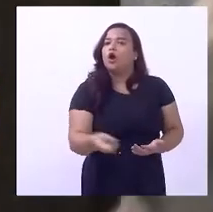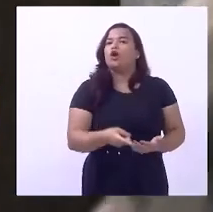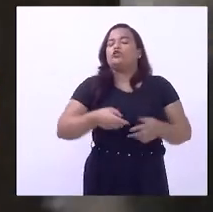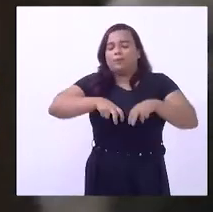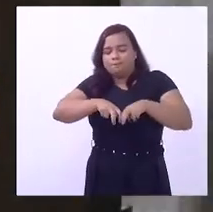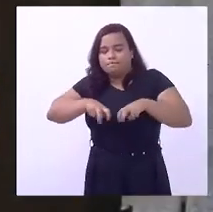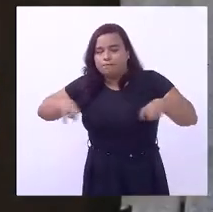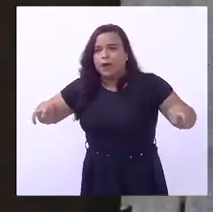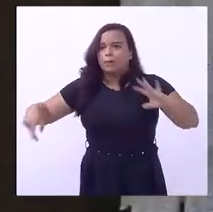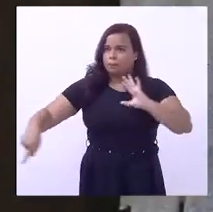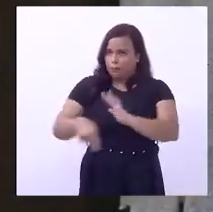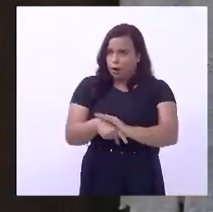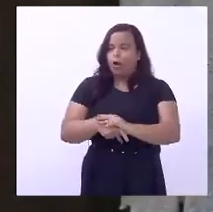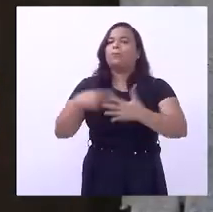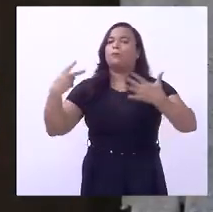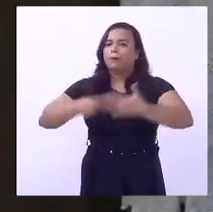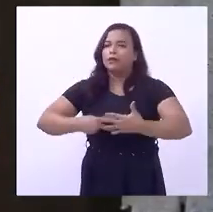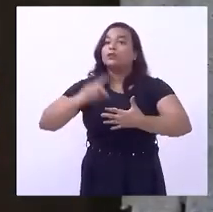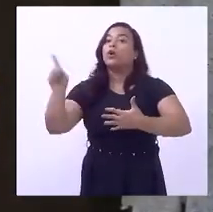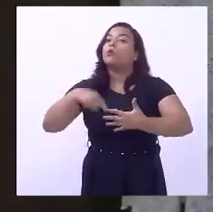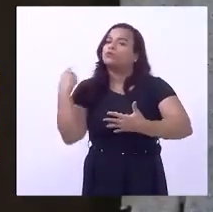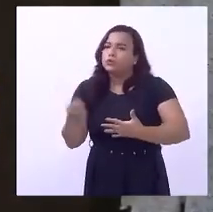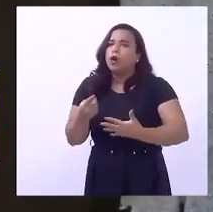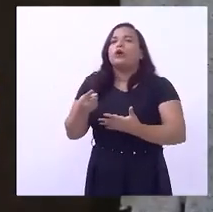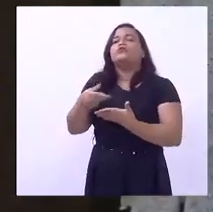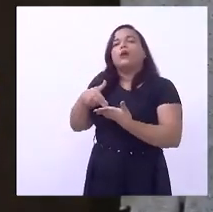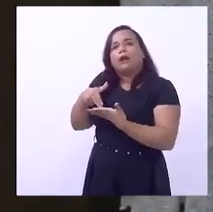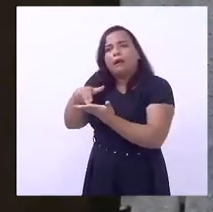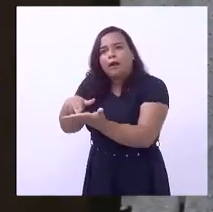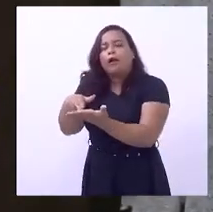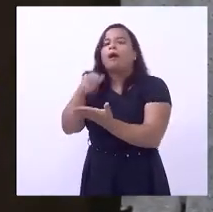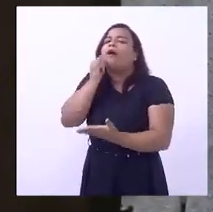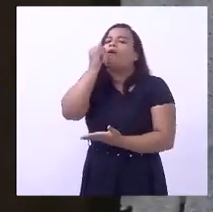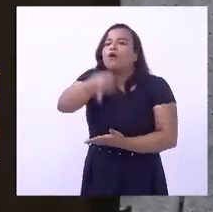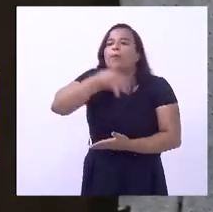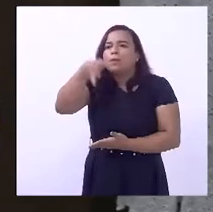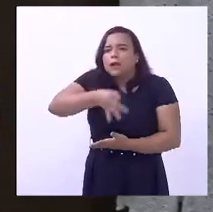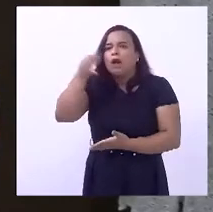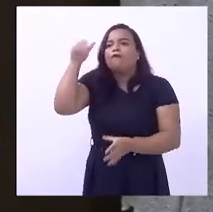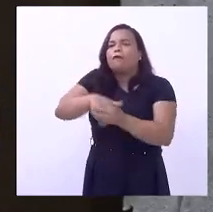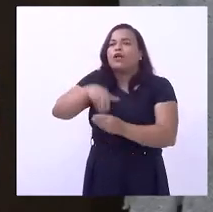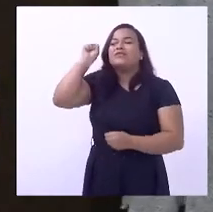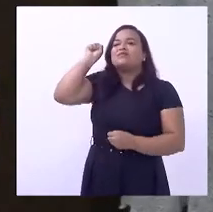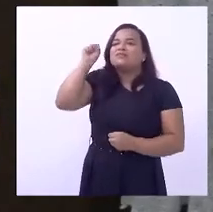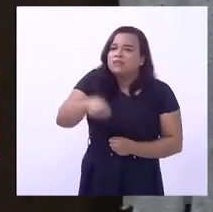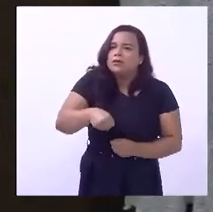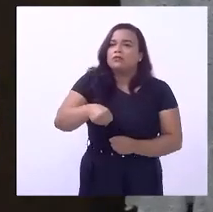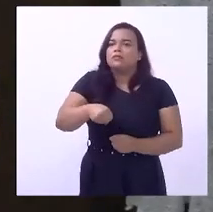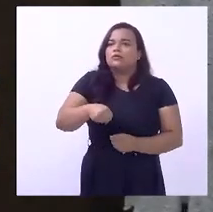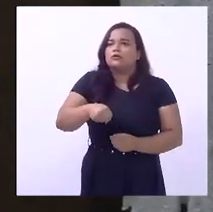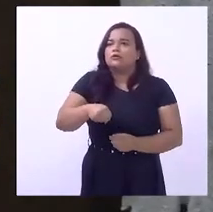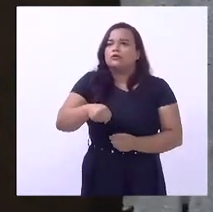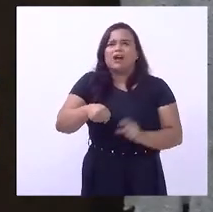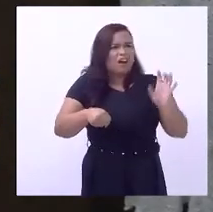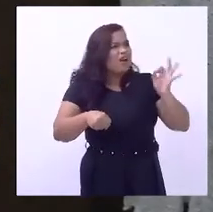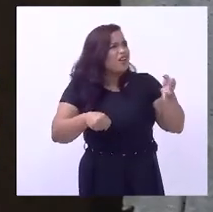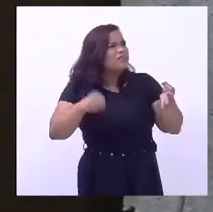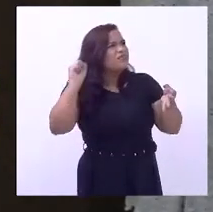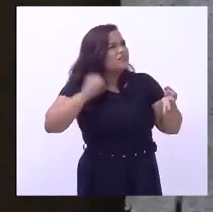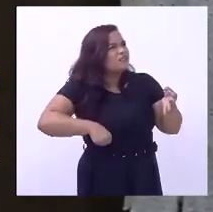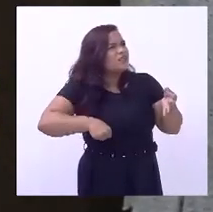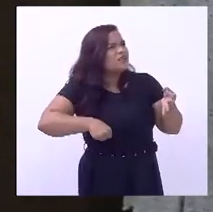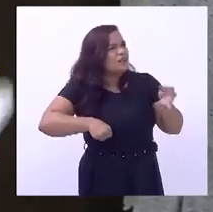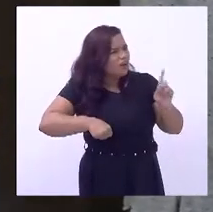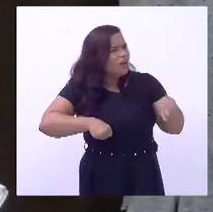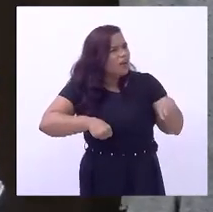PSOL, encaminhamos o voto pelo sim, né? No caso é o sim, né, senhor presidente? Só para